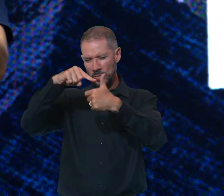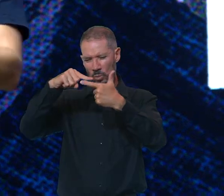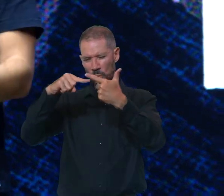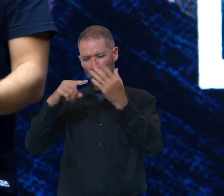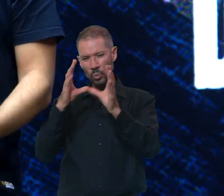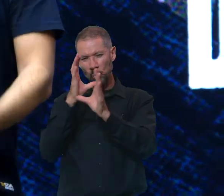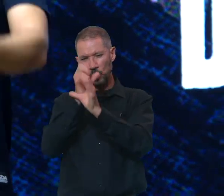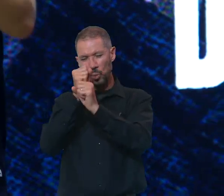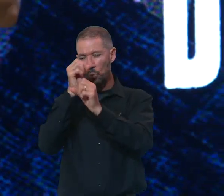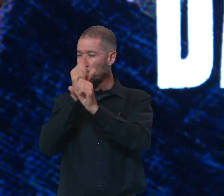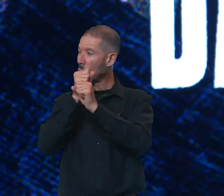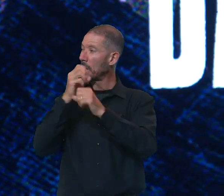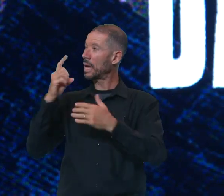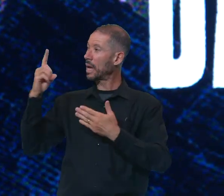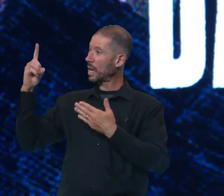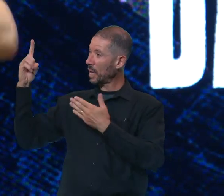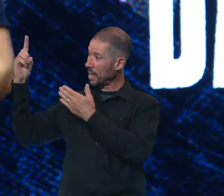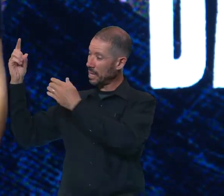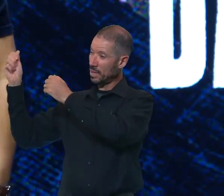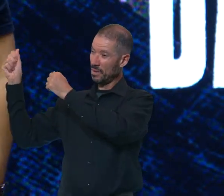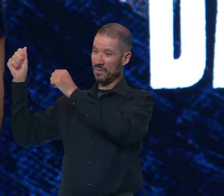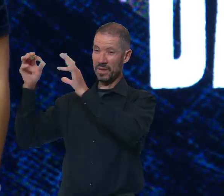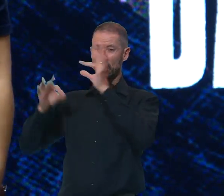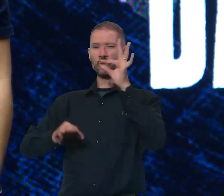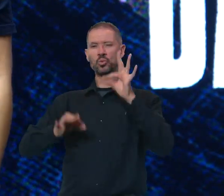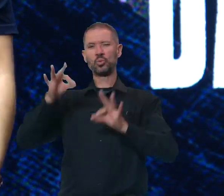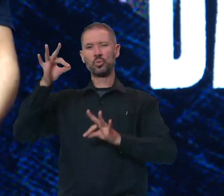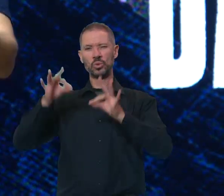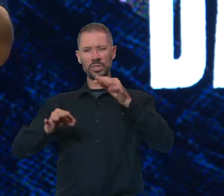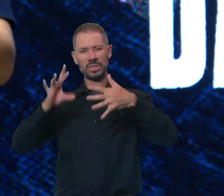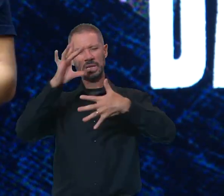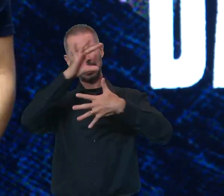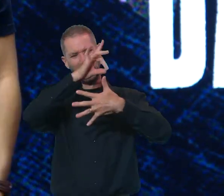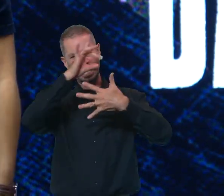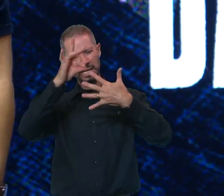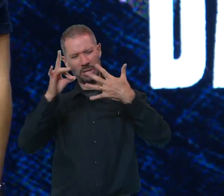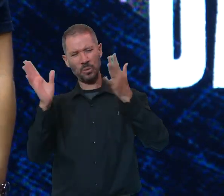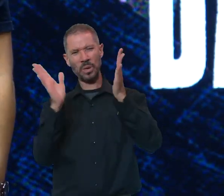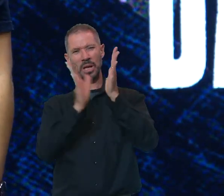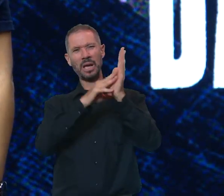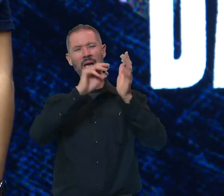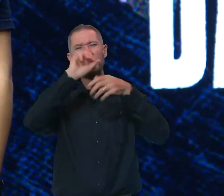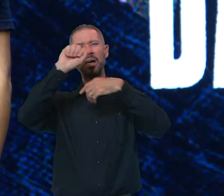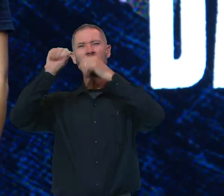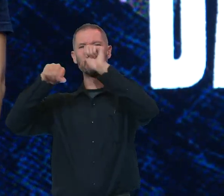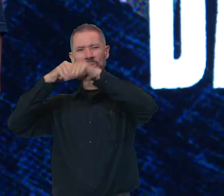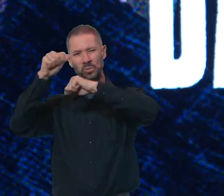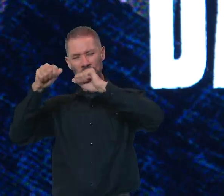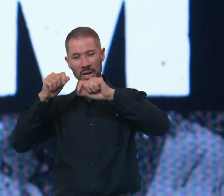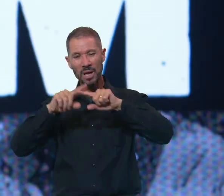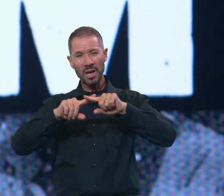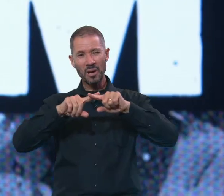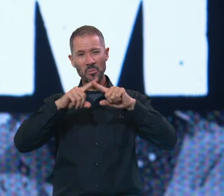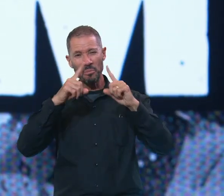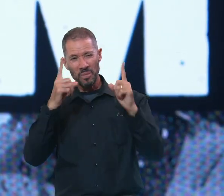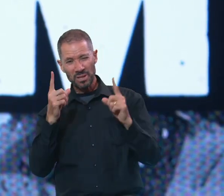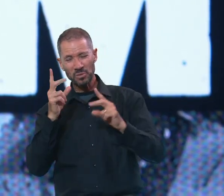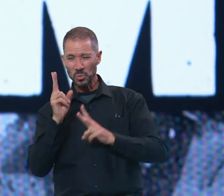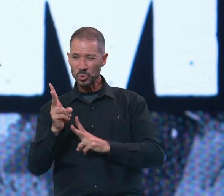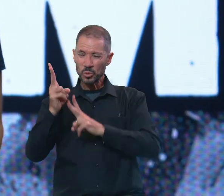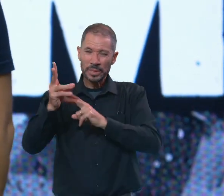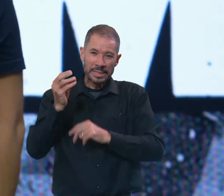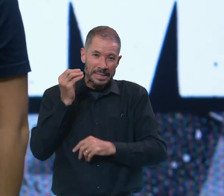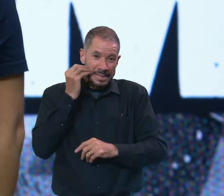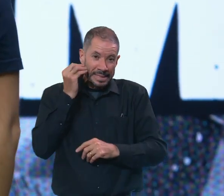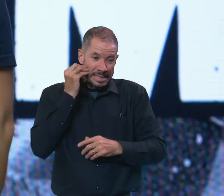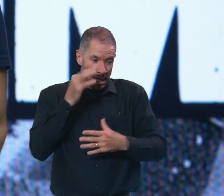segundo a sua palavra, Ele vai fazer justiça em cada uma delas. Aleluia! Mas enquanto você continuar tentando ser o